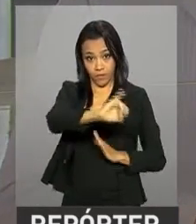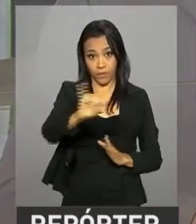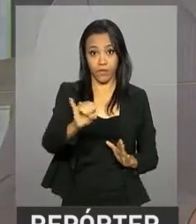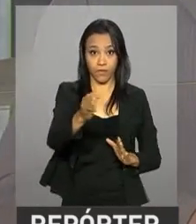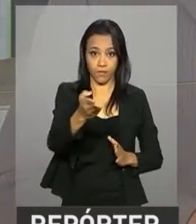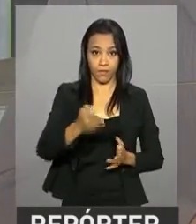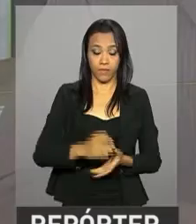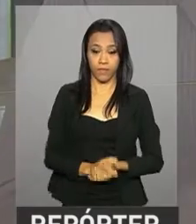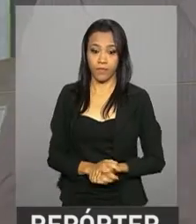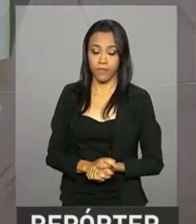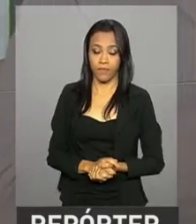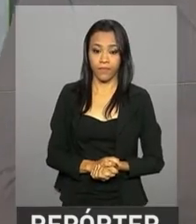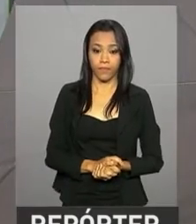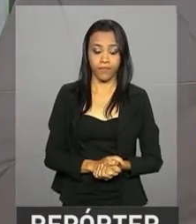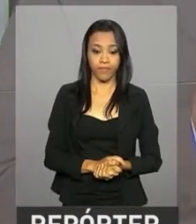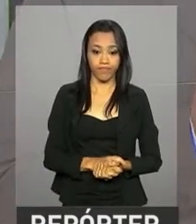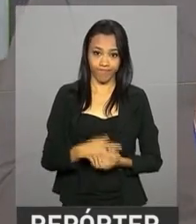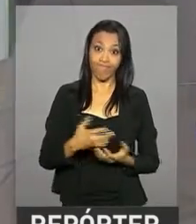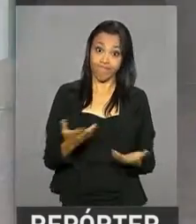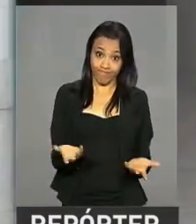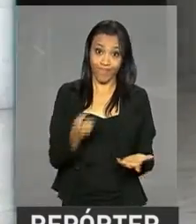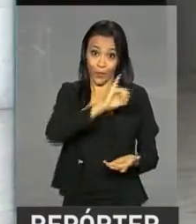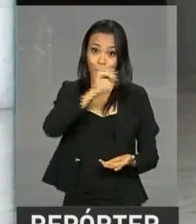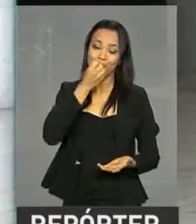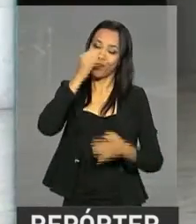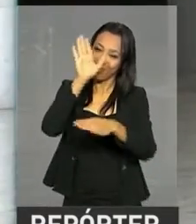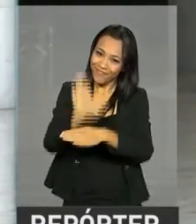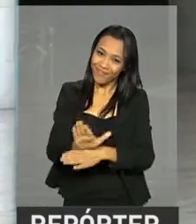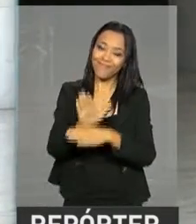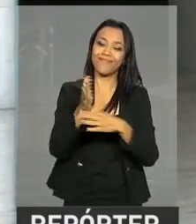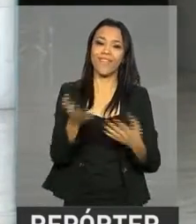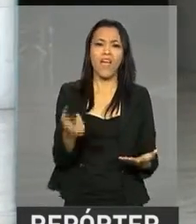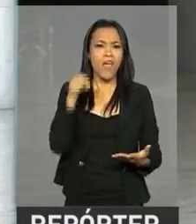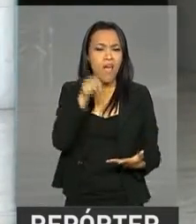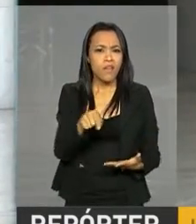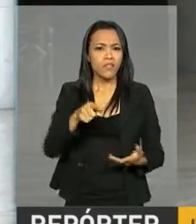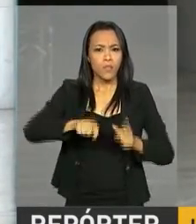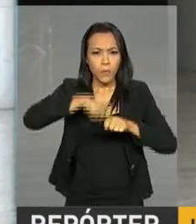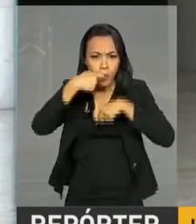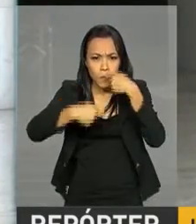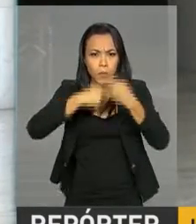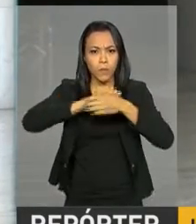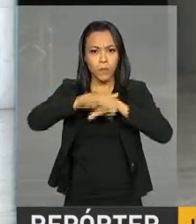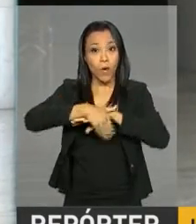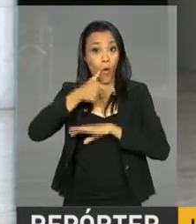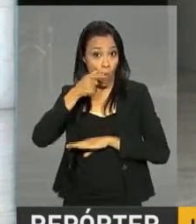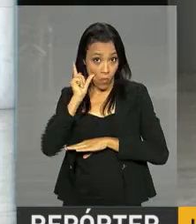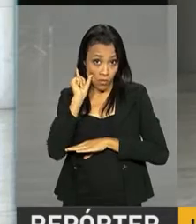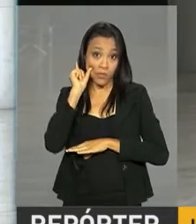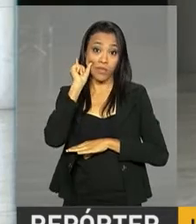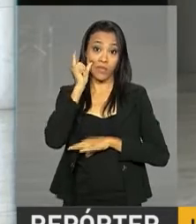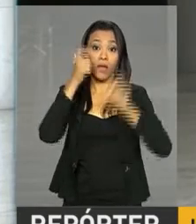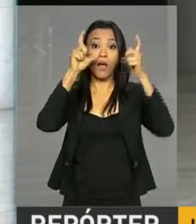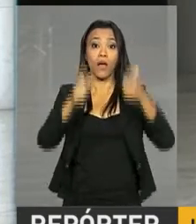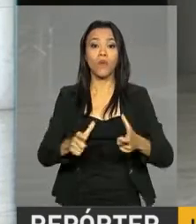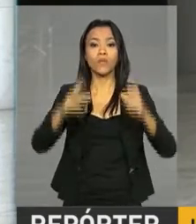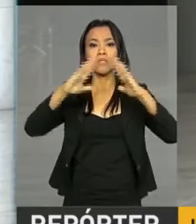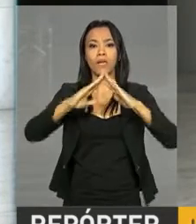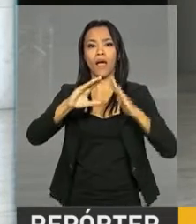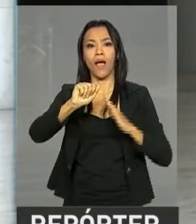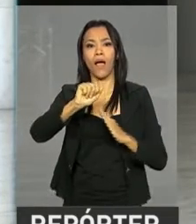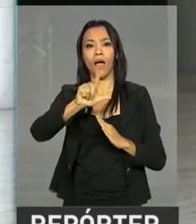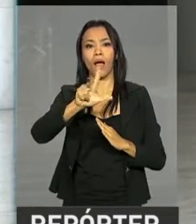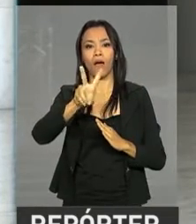Pedro. Oi, Leandro, boa tarde. Olha, esse jantar, ele aconteceu na noite de ontem, no Palácio da Alvorada,